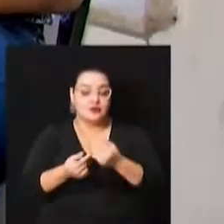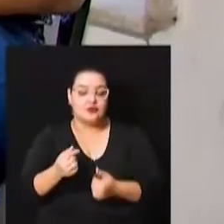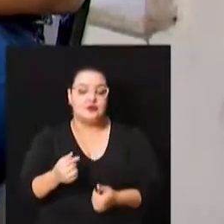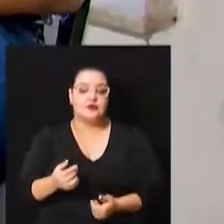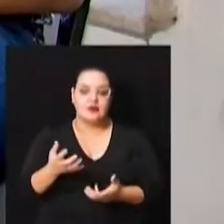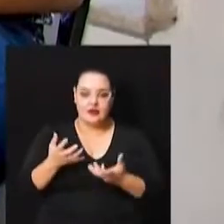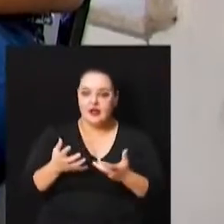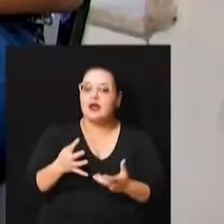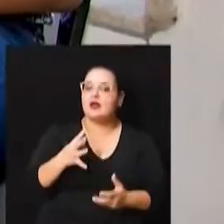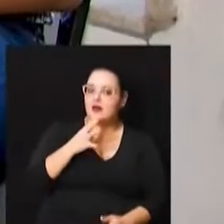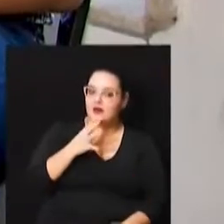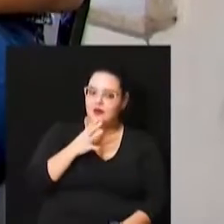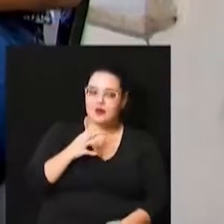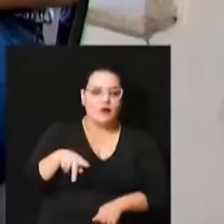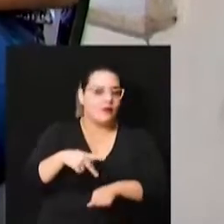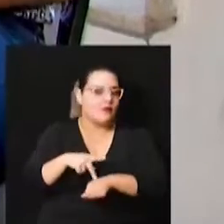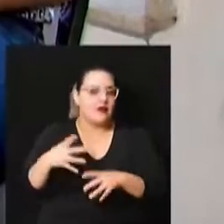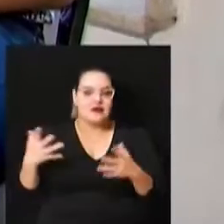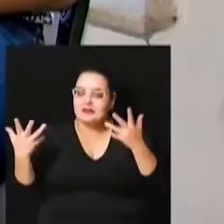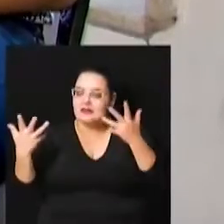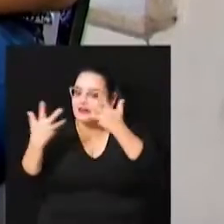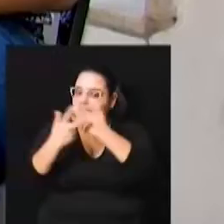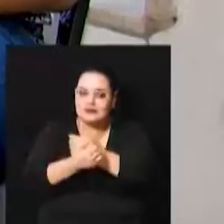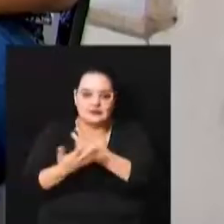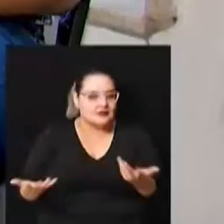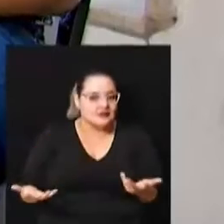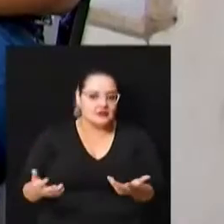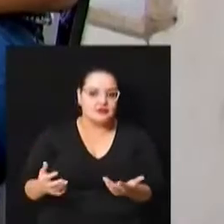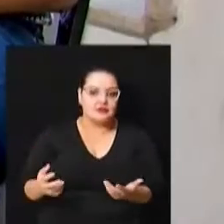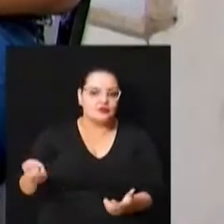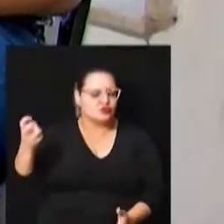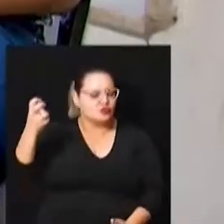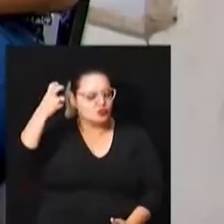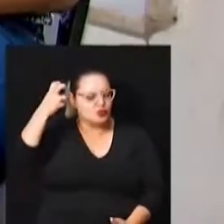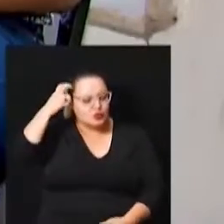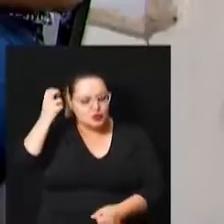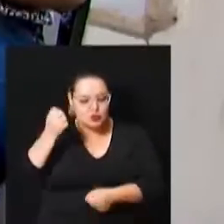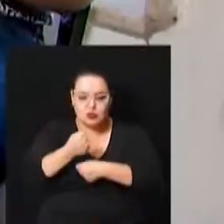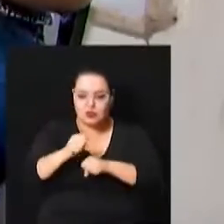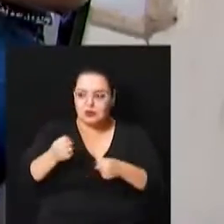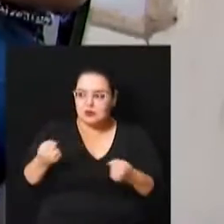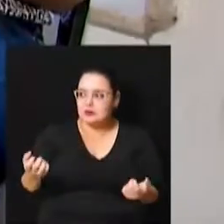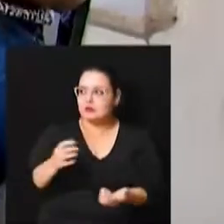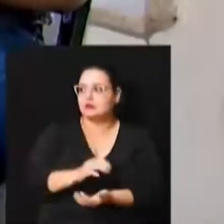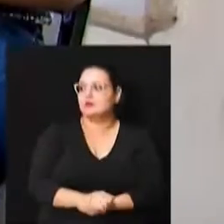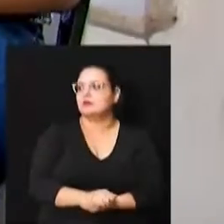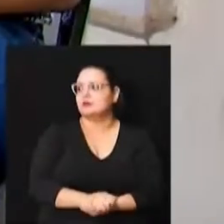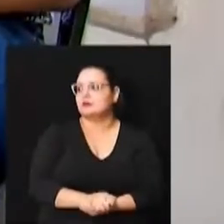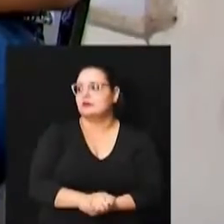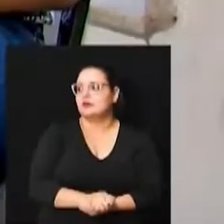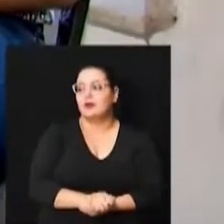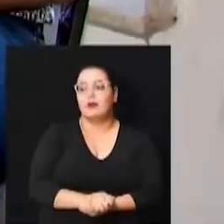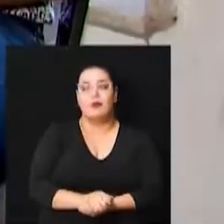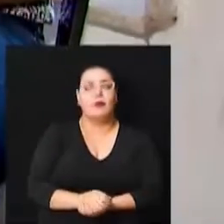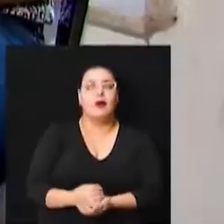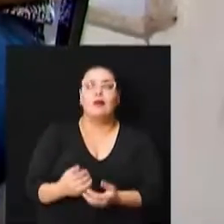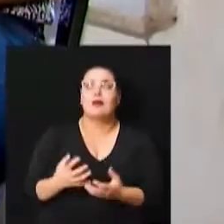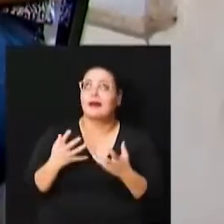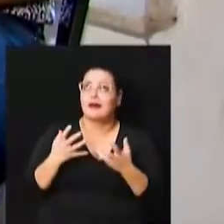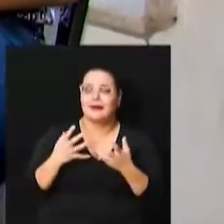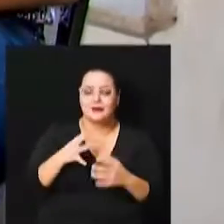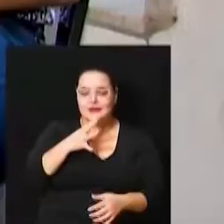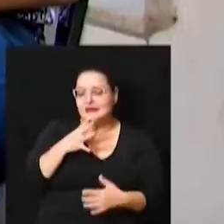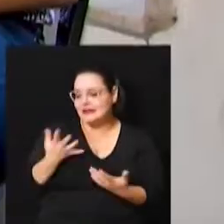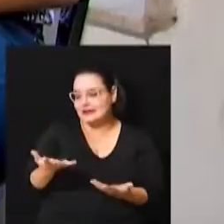permitir, eu pretendo conhecer, sim. É um país lindo, um país cheio de cultura, um país, Como assim... eu disse, eu não conheço, mas morro de vontade de conhecer. É um país cheio